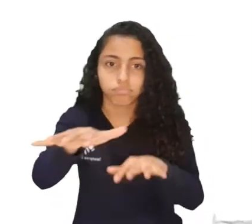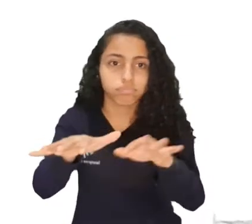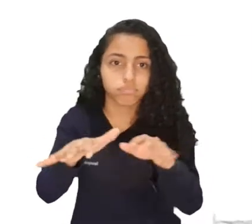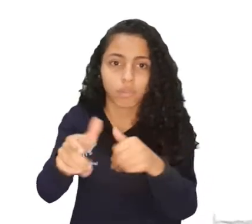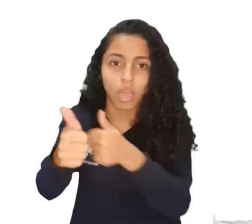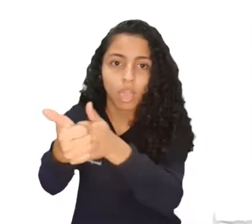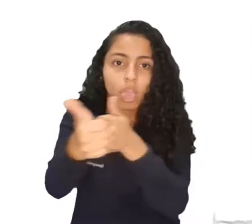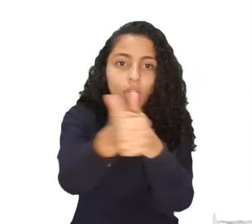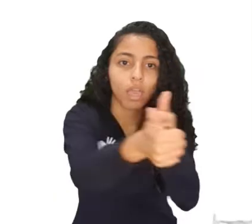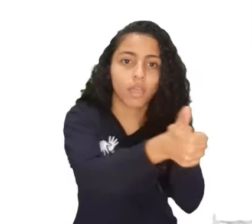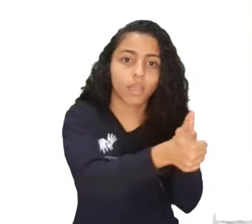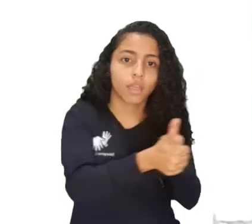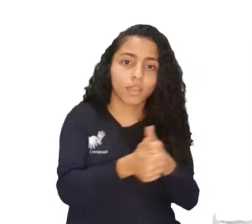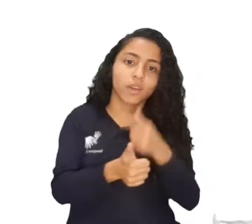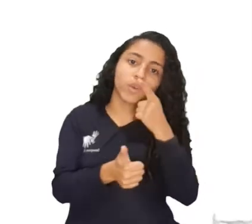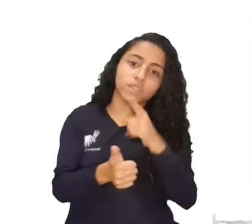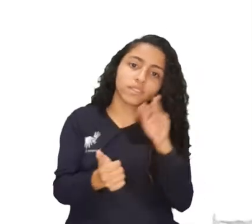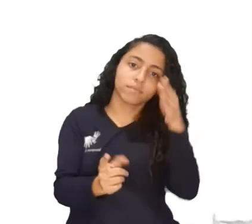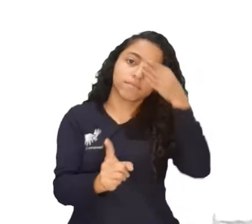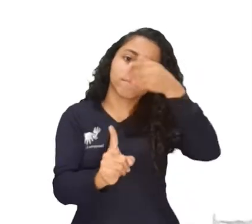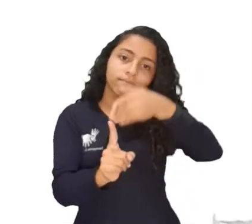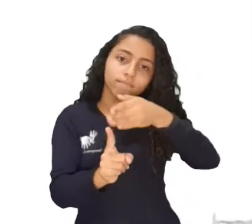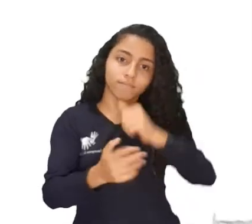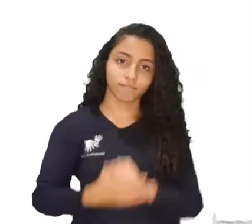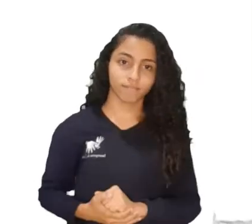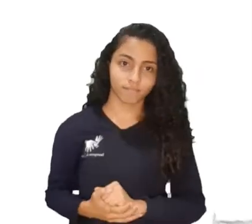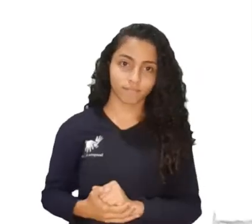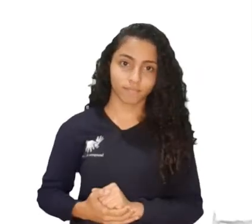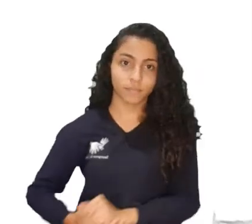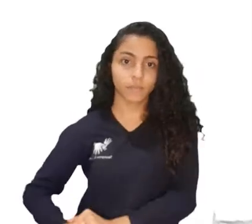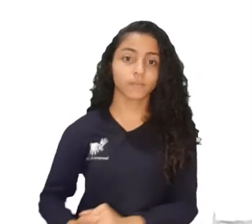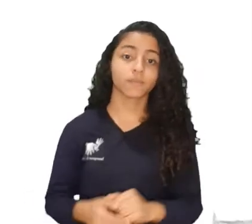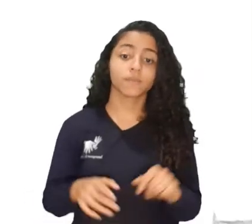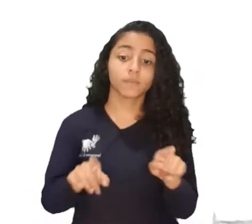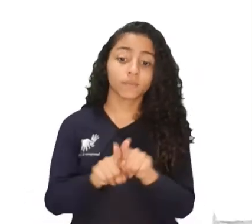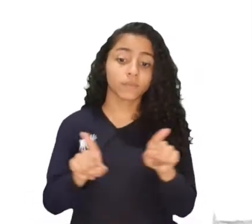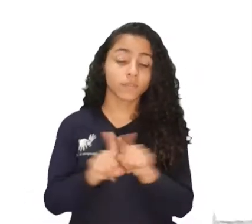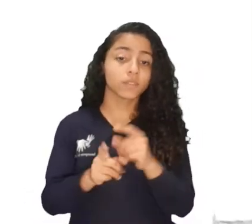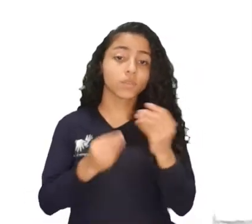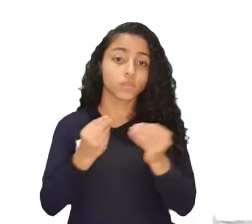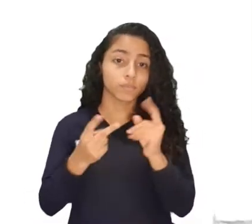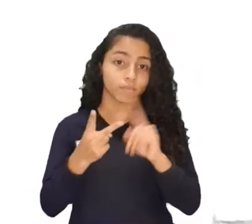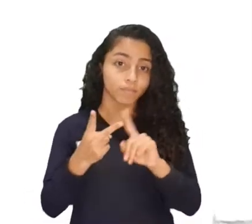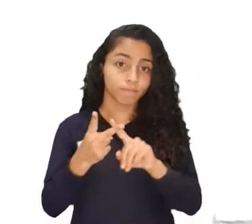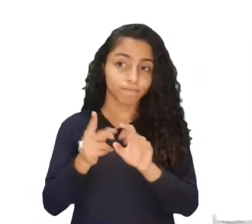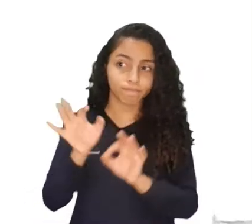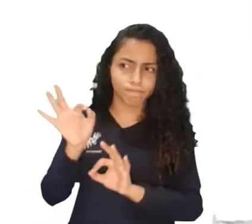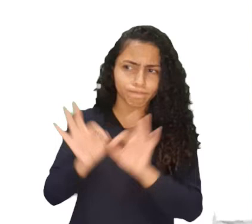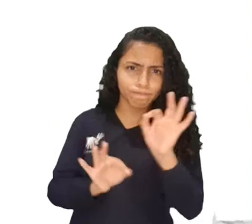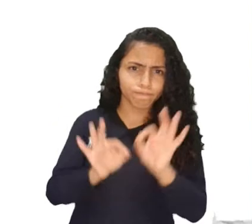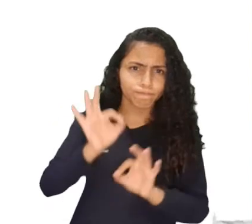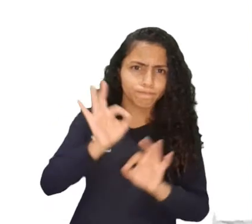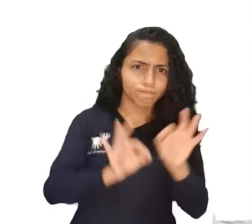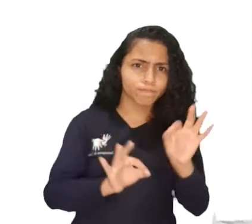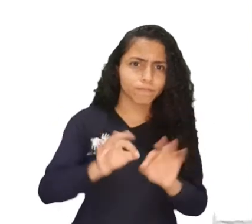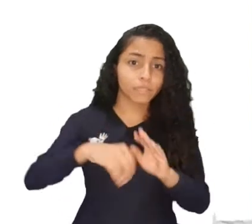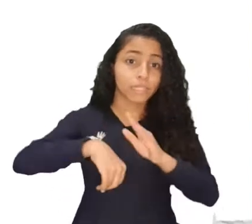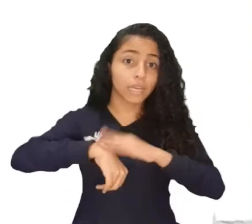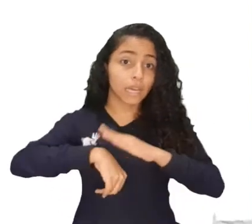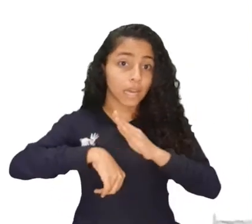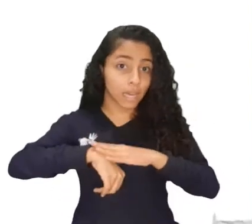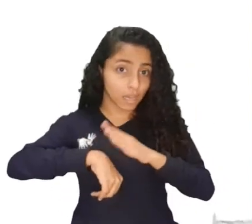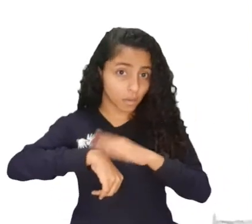lugares adequados. Essas respostas também podem vir em ajustes no eixo temporal, ou seja, quando